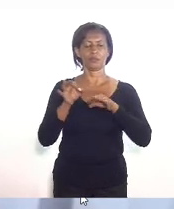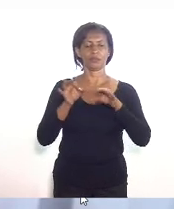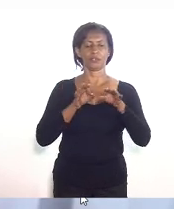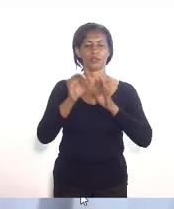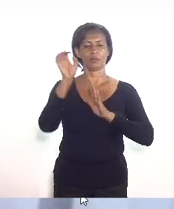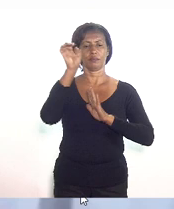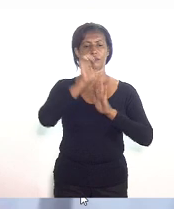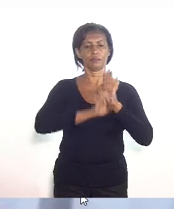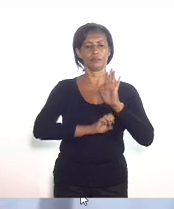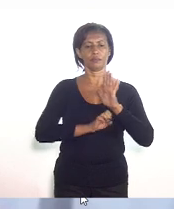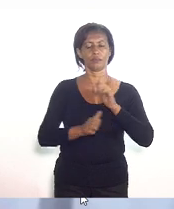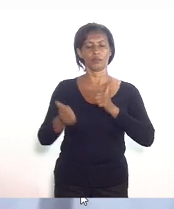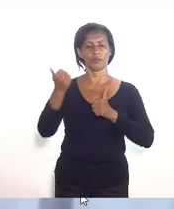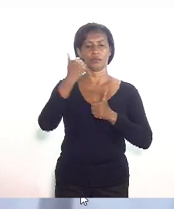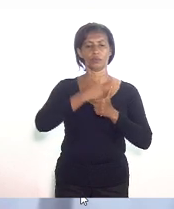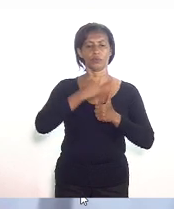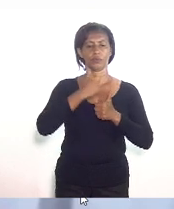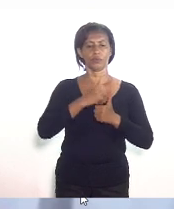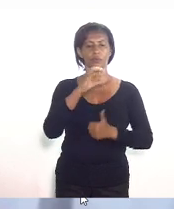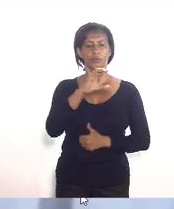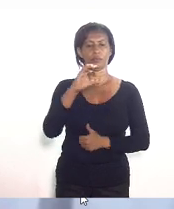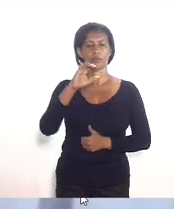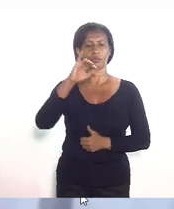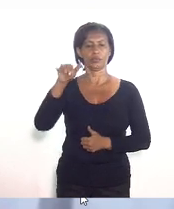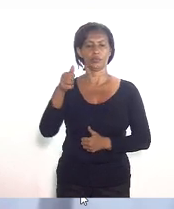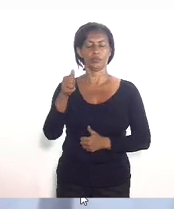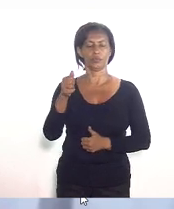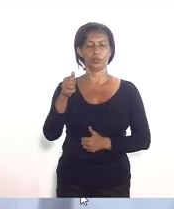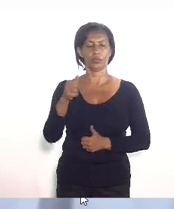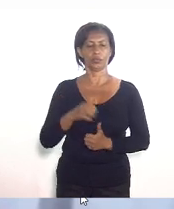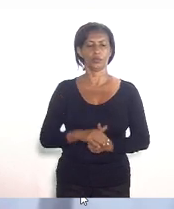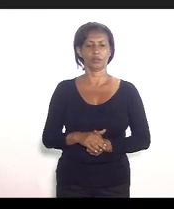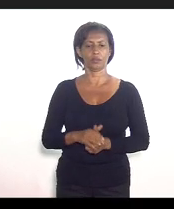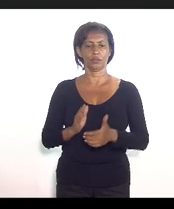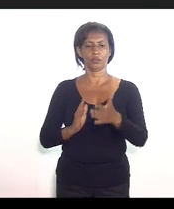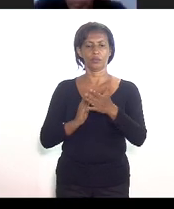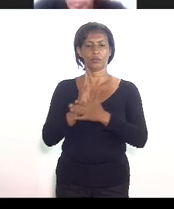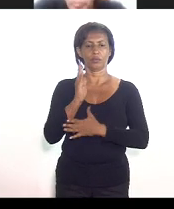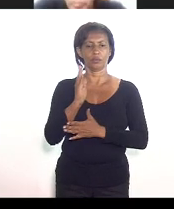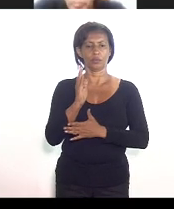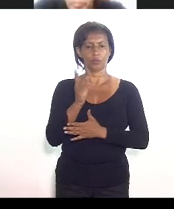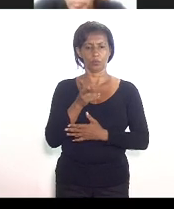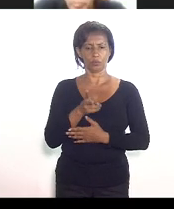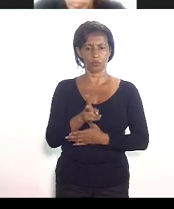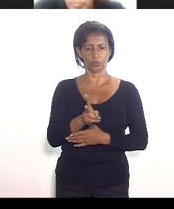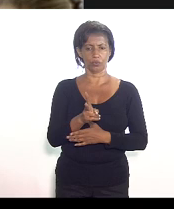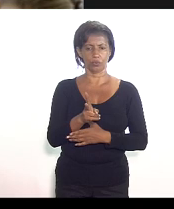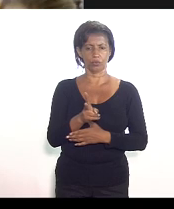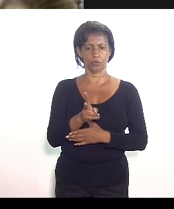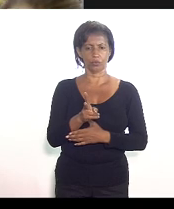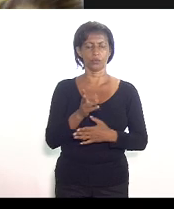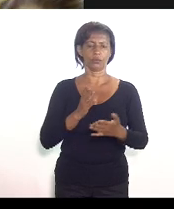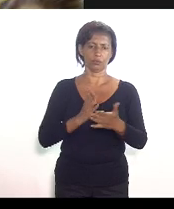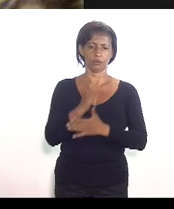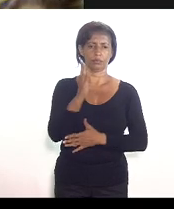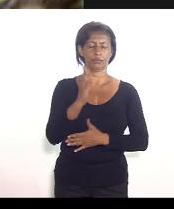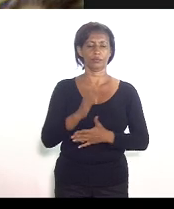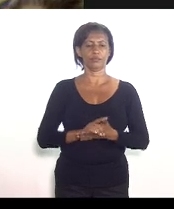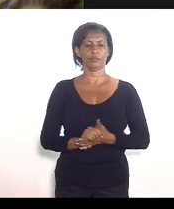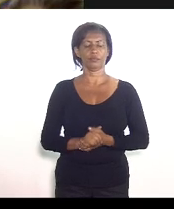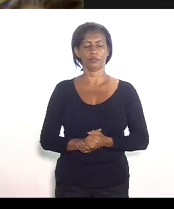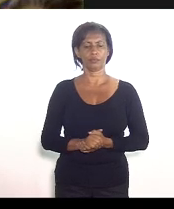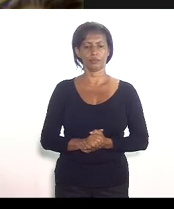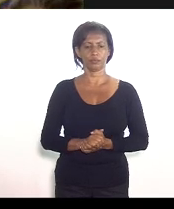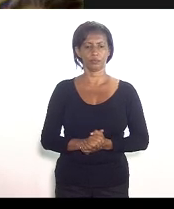Na forma de substitutivo da CCJ. Os que aprovam permaneçam como estão. Aprovado vai